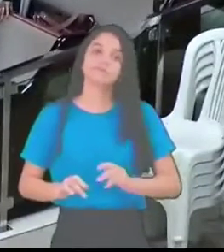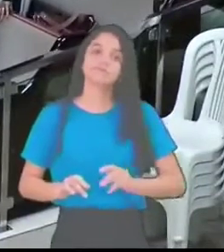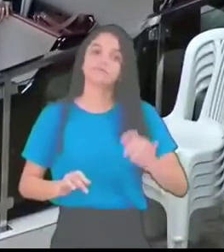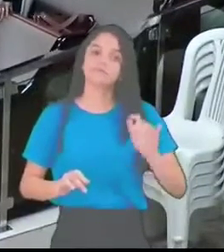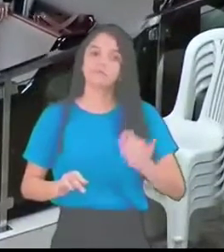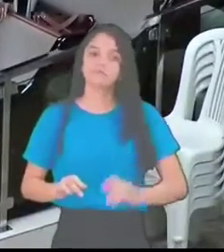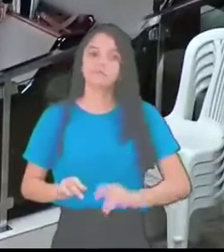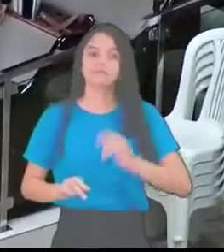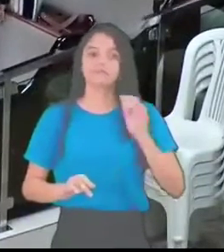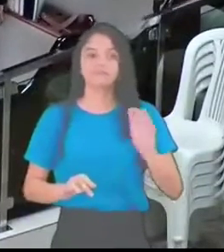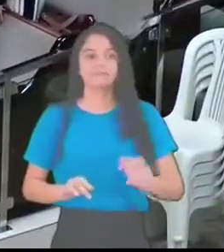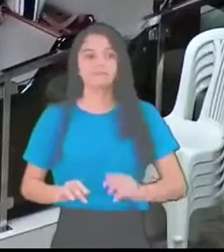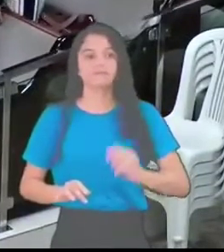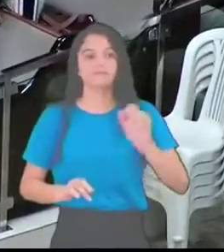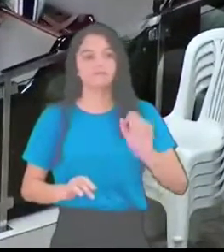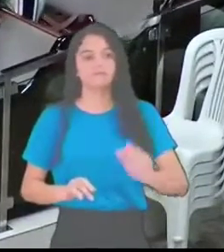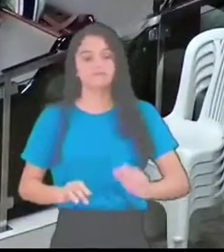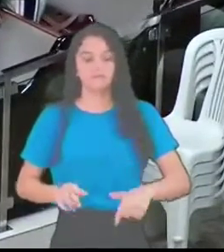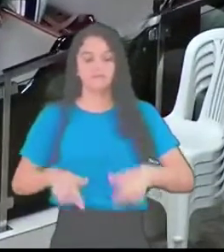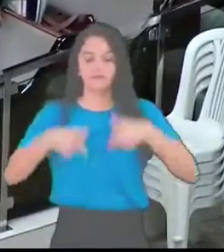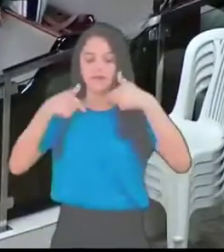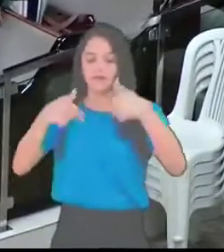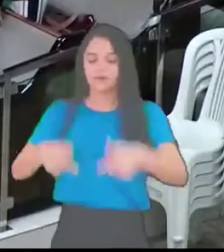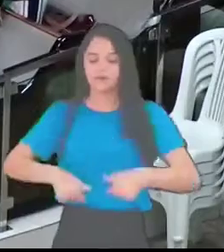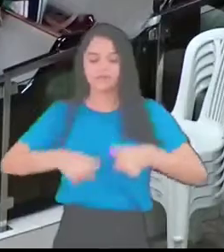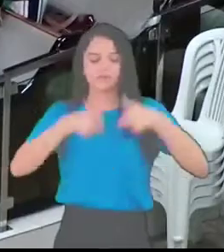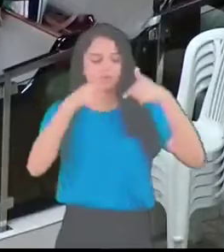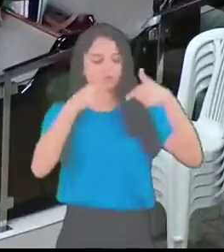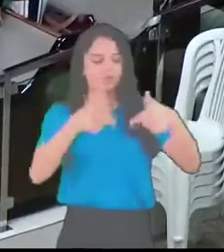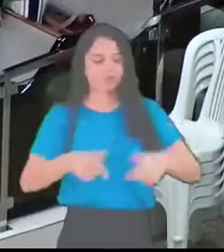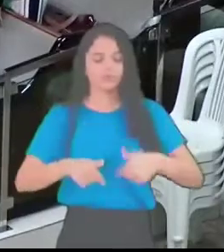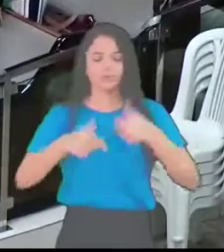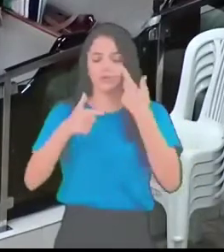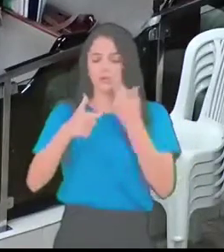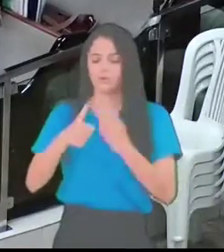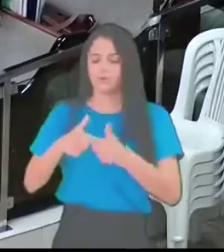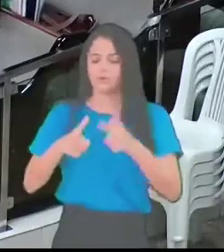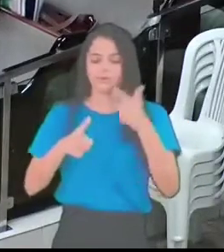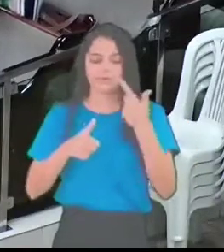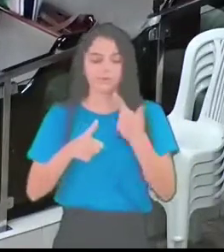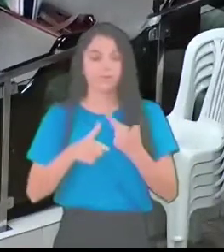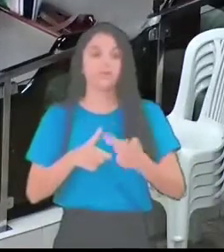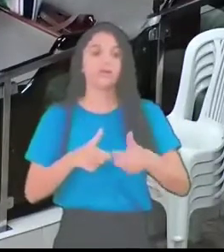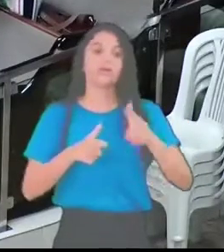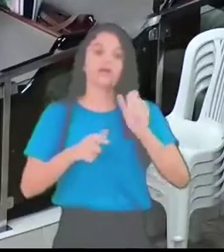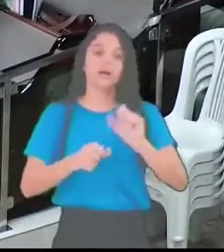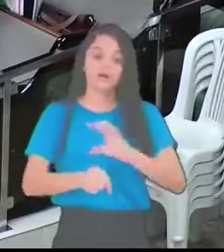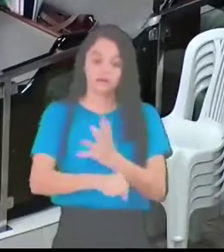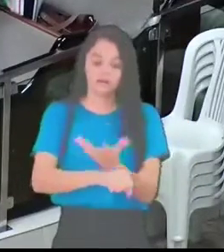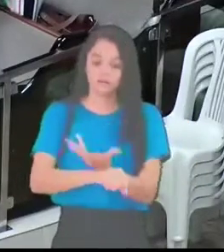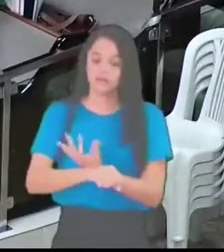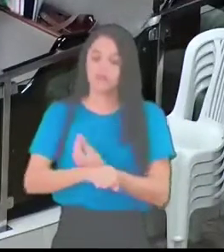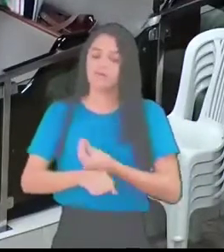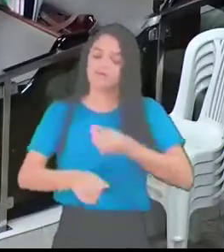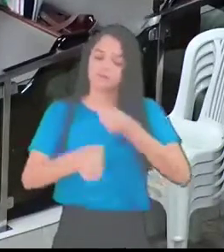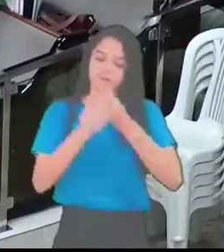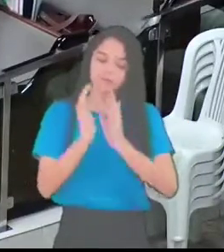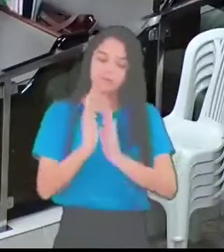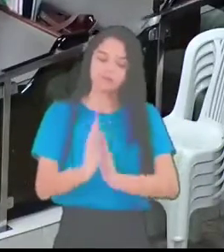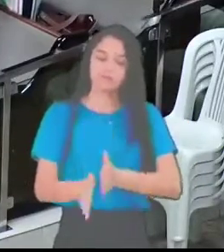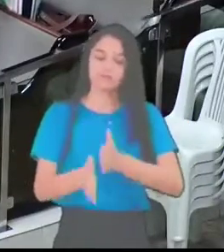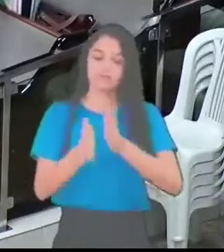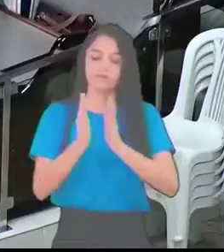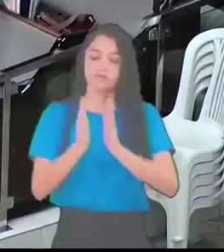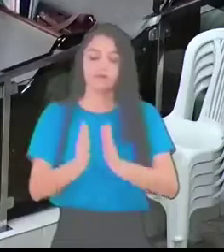Nas lutas, amém. Nas provas, a igreja segue caminhando. Quem segura? Nas